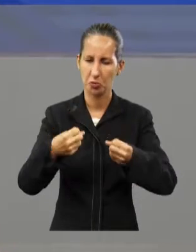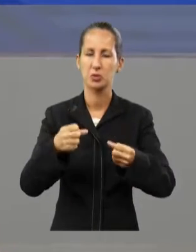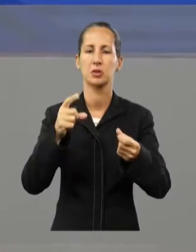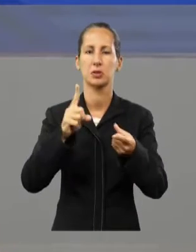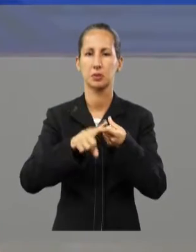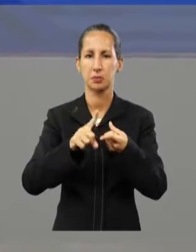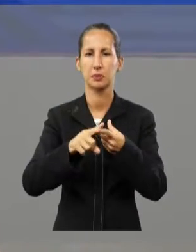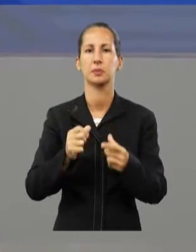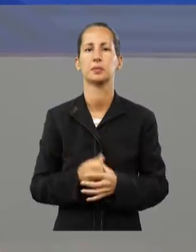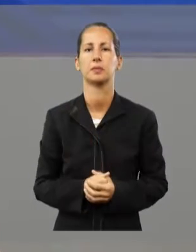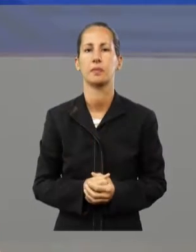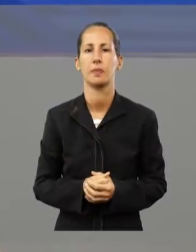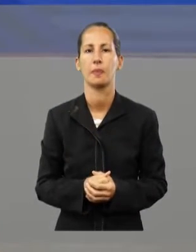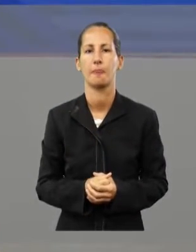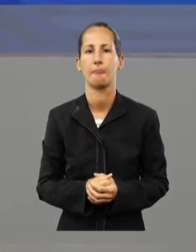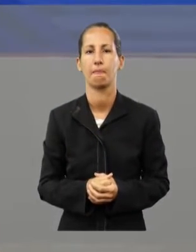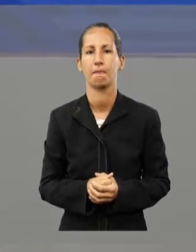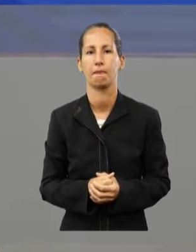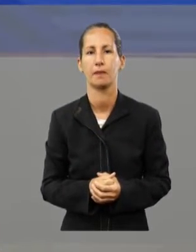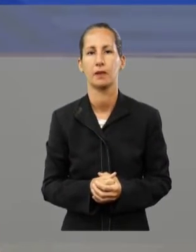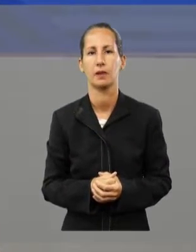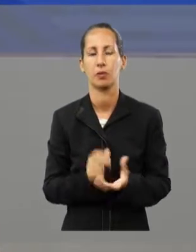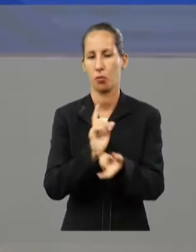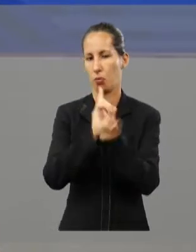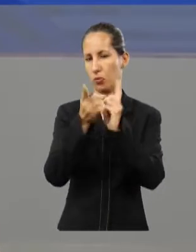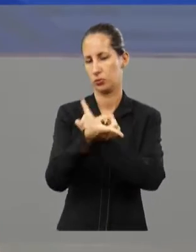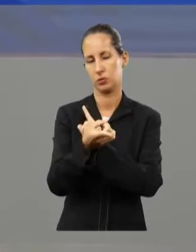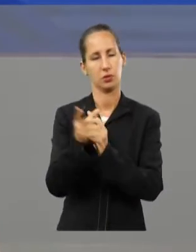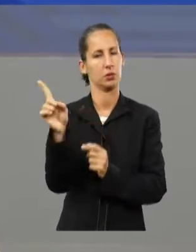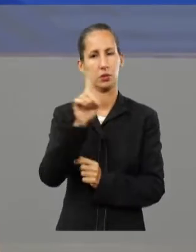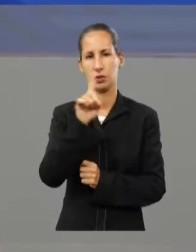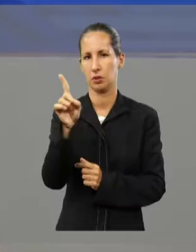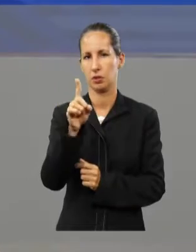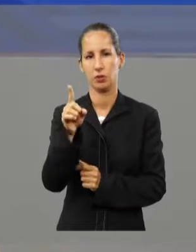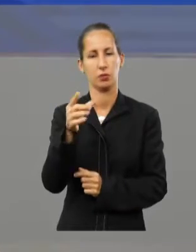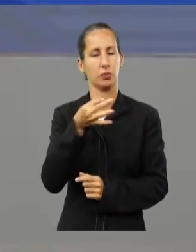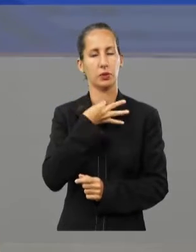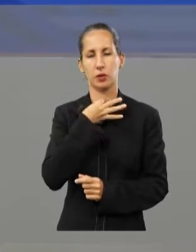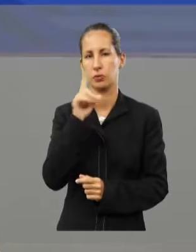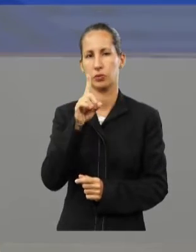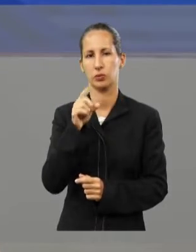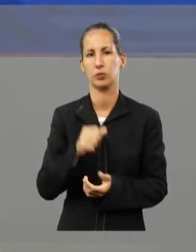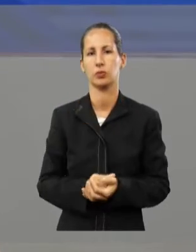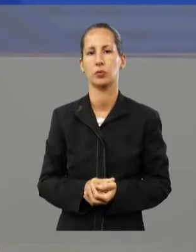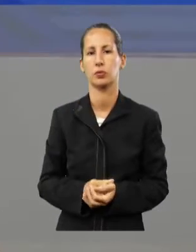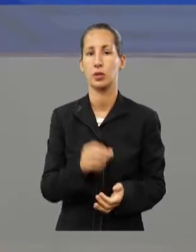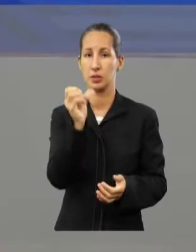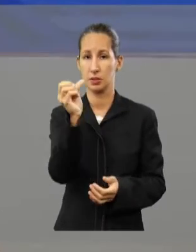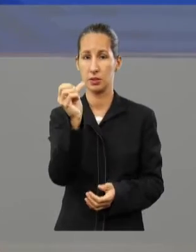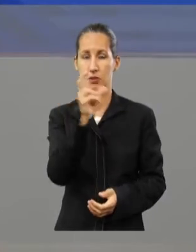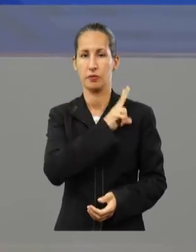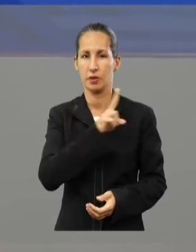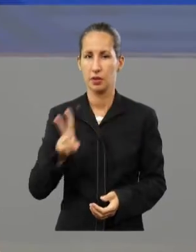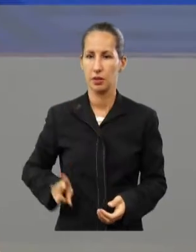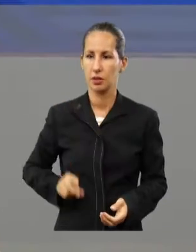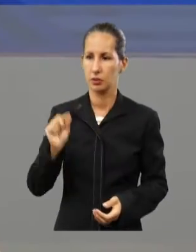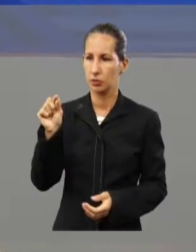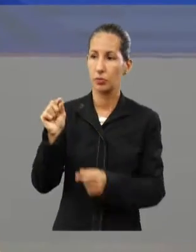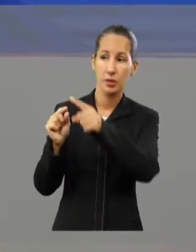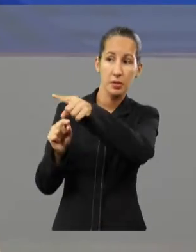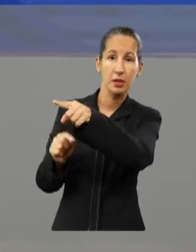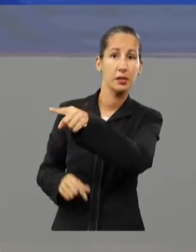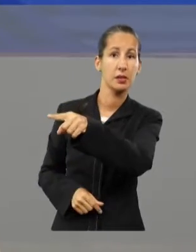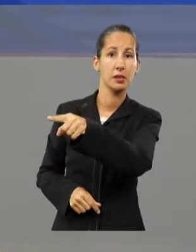Vilma. Ela não podia ser contra. A Dagô tinha 6 vereadores, disse, Vilma, tira esse homem